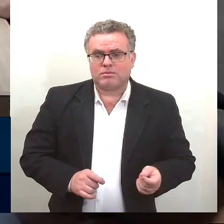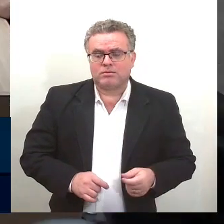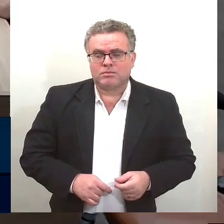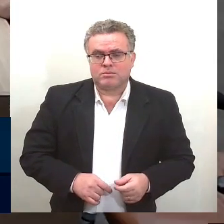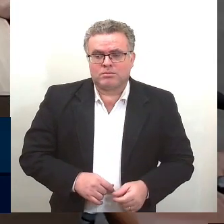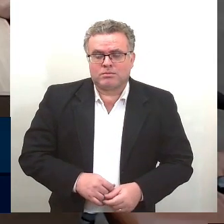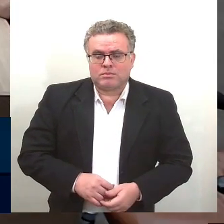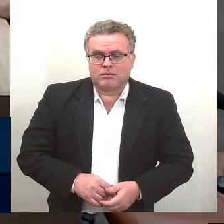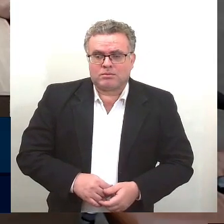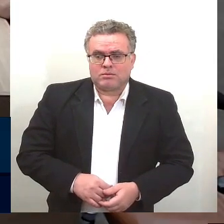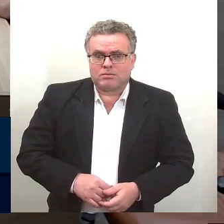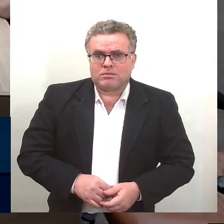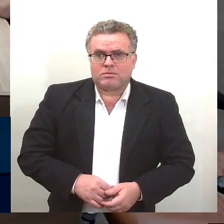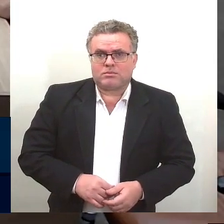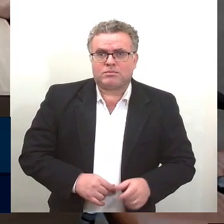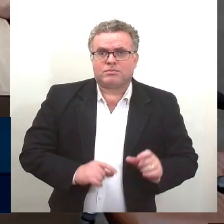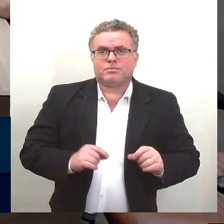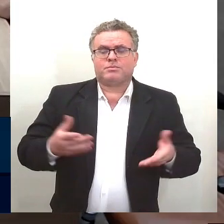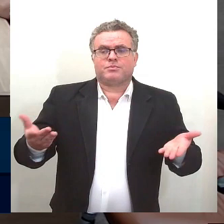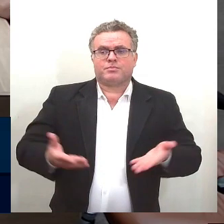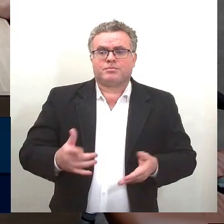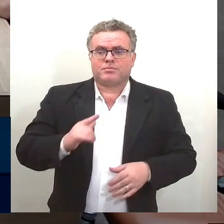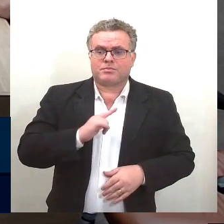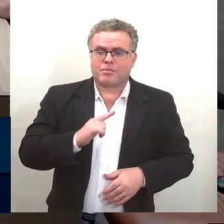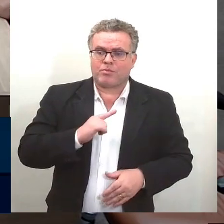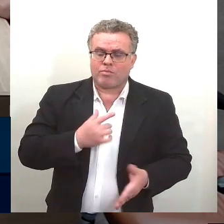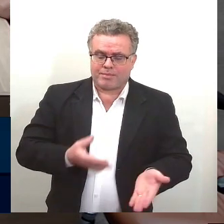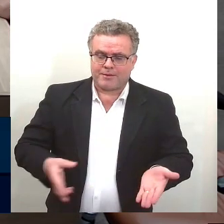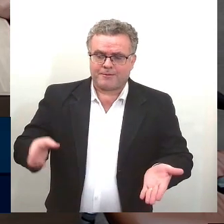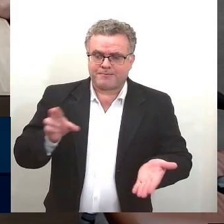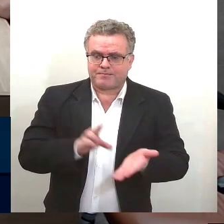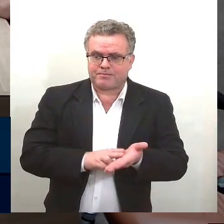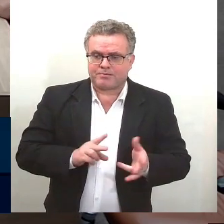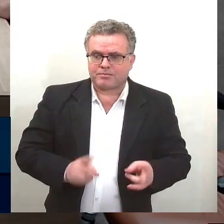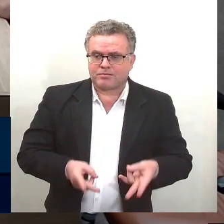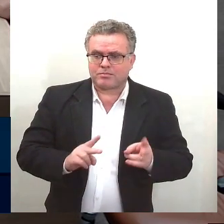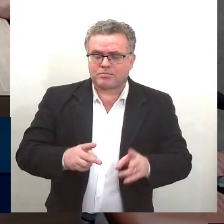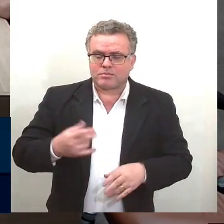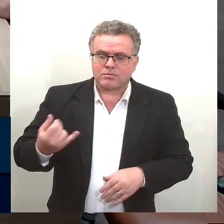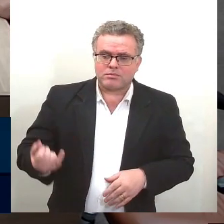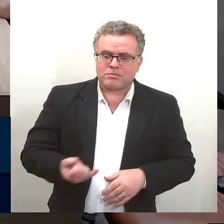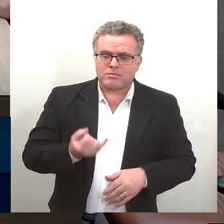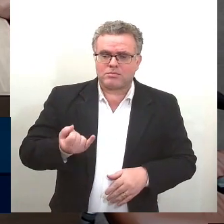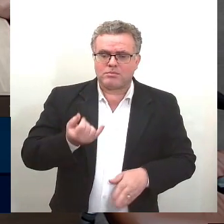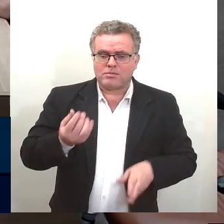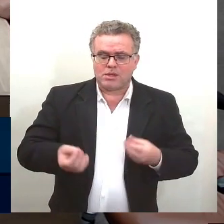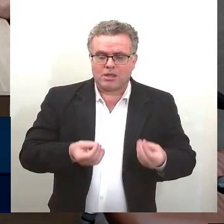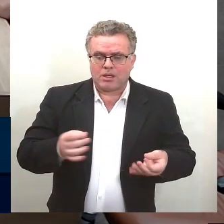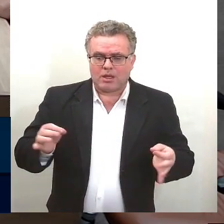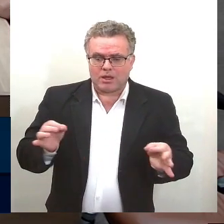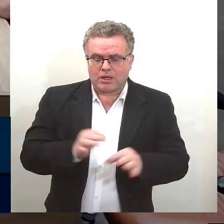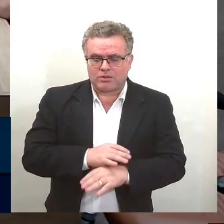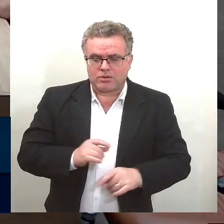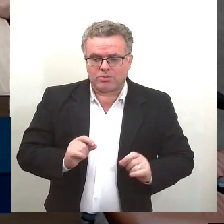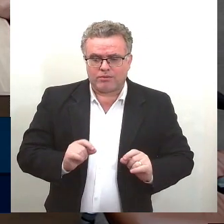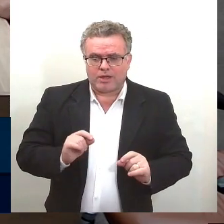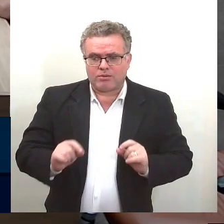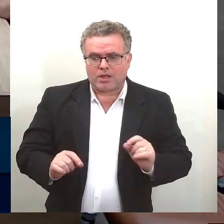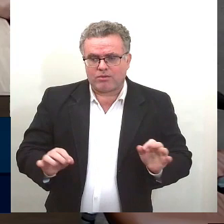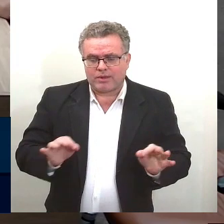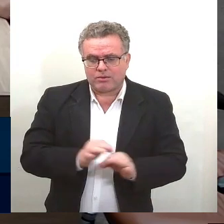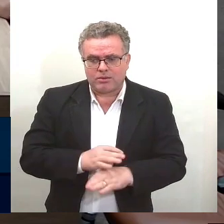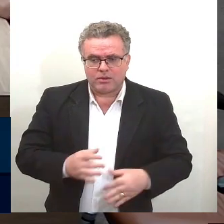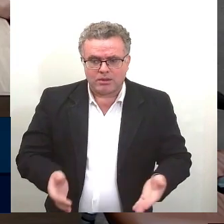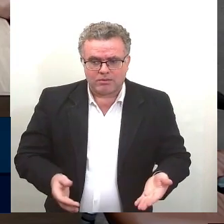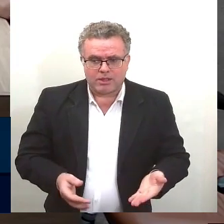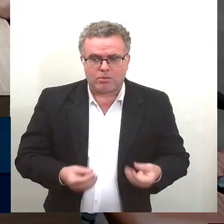a convicção da importância que tem essa obra de duplicação daquela rodovia.